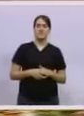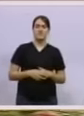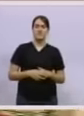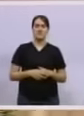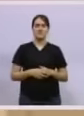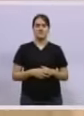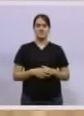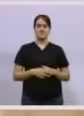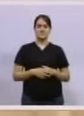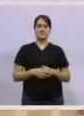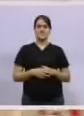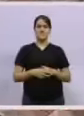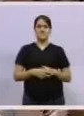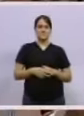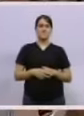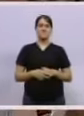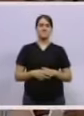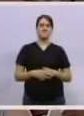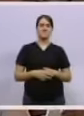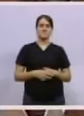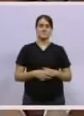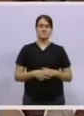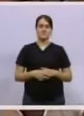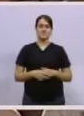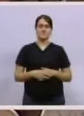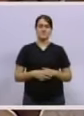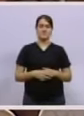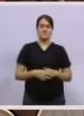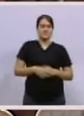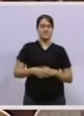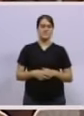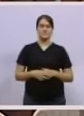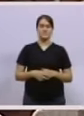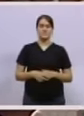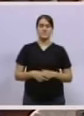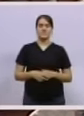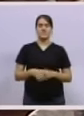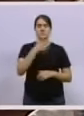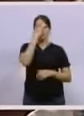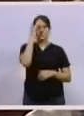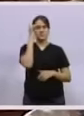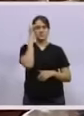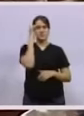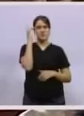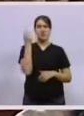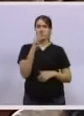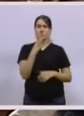Coisinha. Igual a gente chama o outro. Ô, bem, vem cá. A gente não sabe o nome, né? Vem cá,